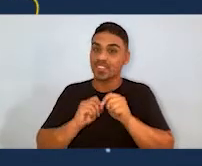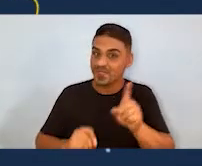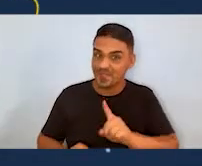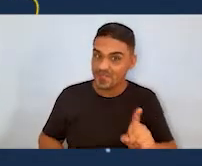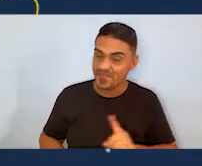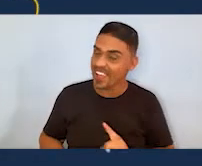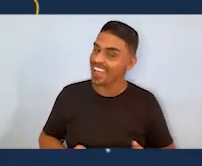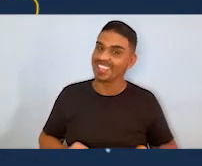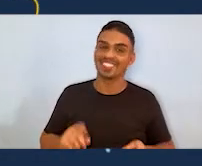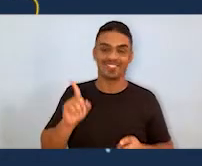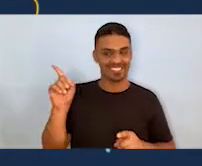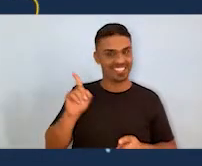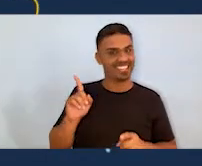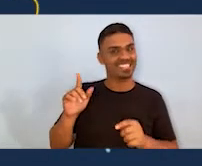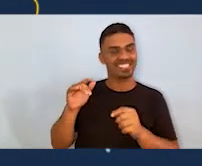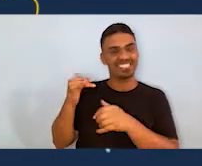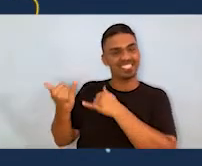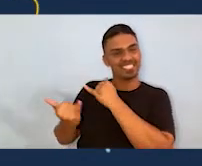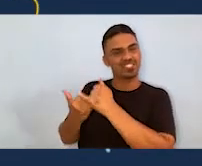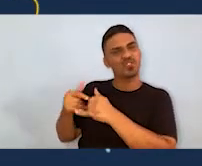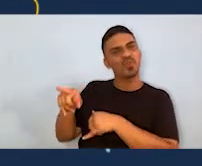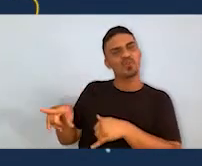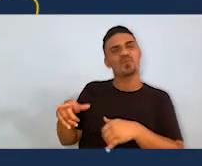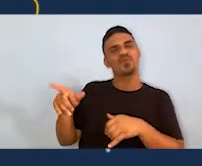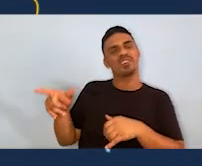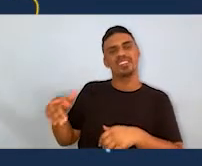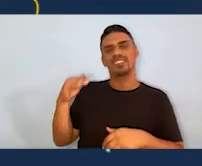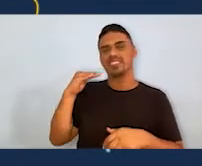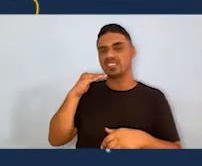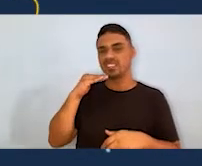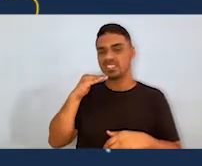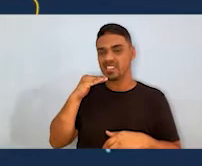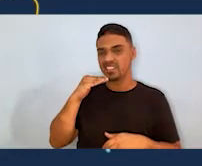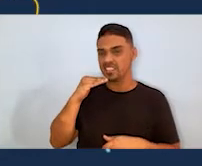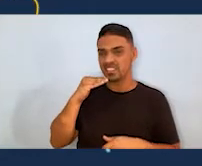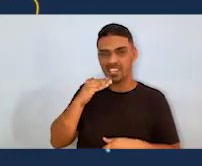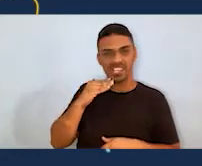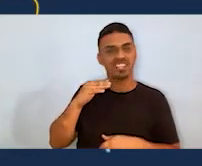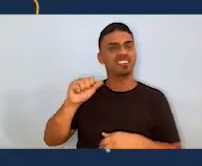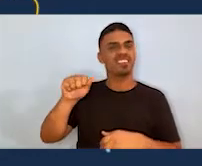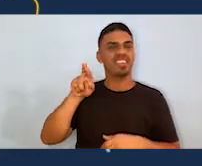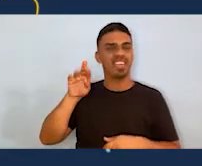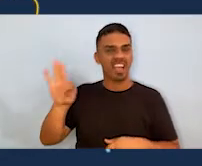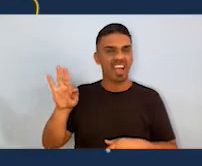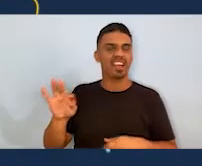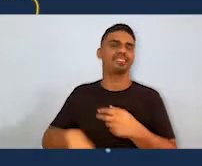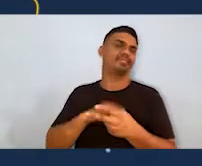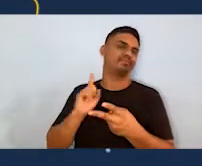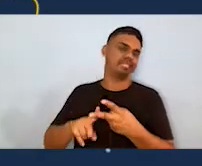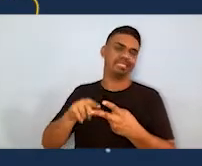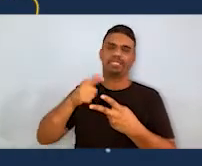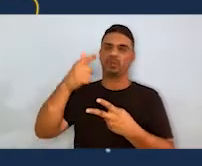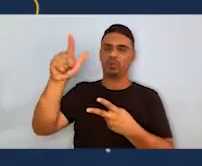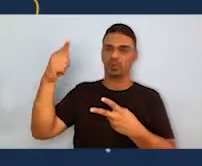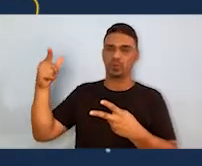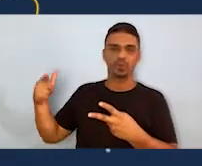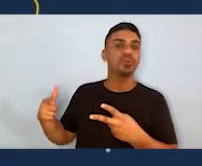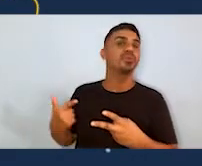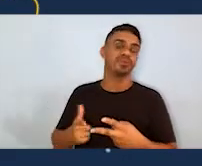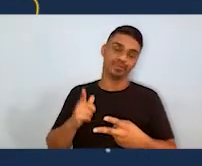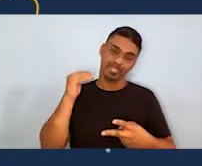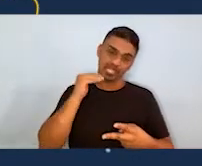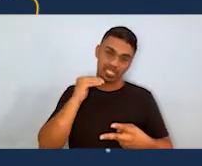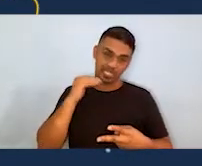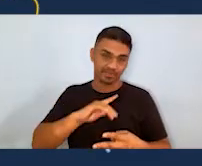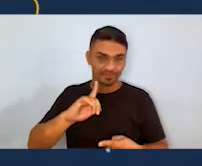mínimo o que Chrono Trigger fez, ele está falhando. Cruelmente, não só em arte, mas em outros aspectos. Tá? Chrono Trigger é muito